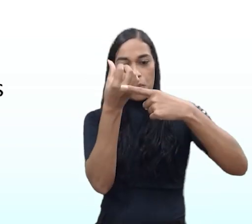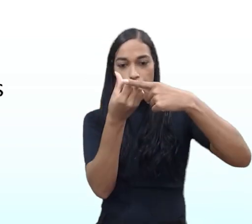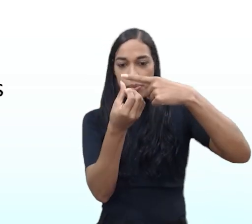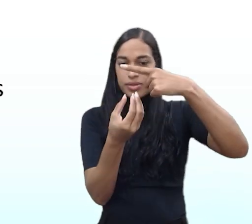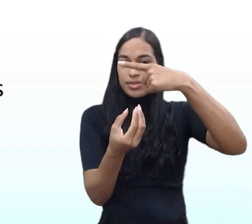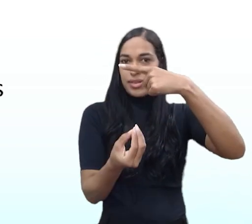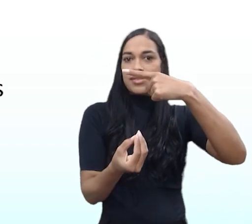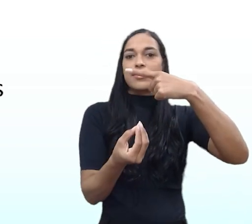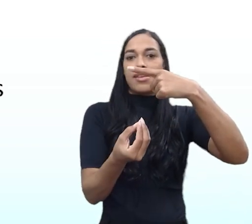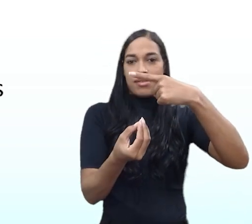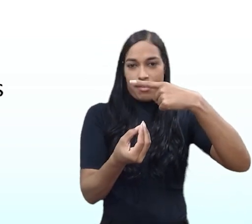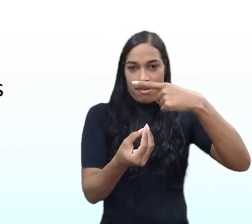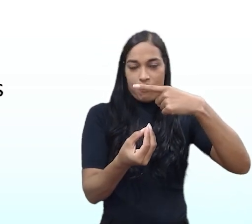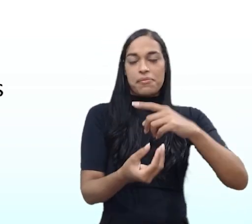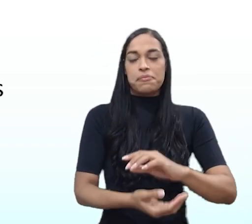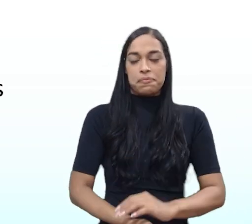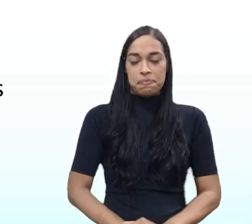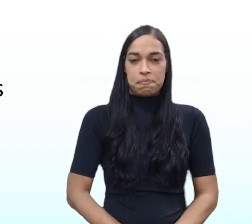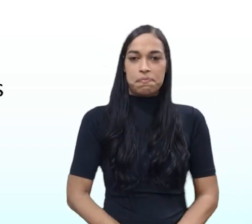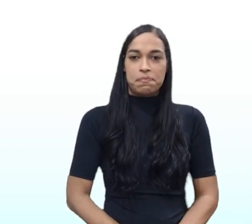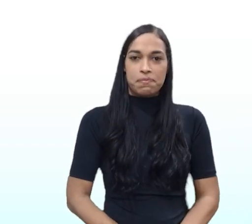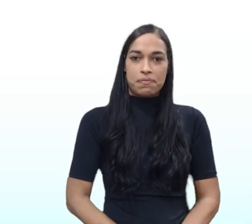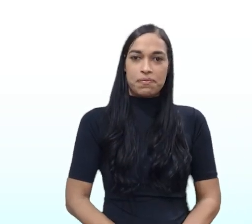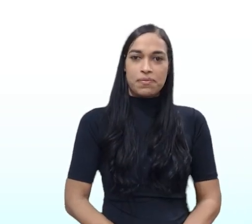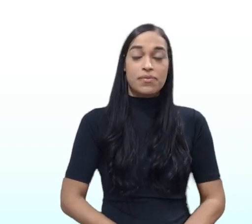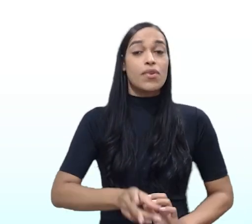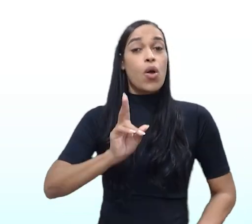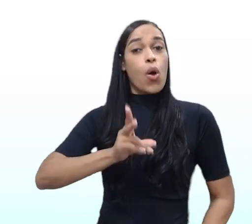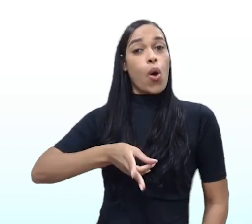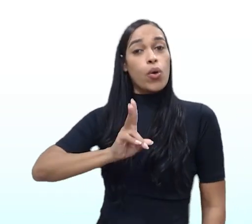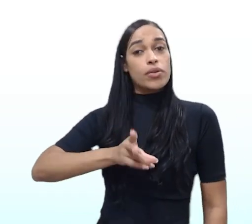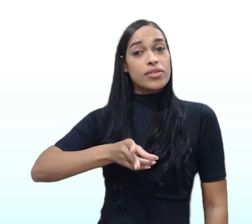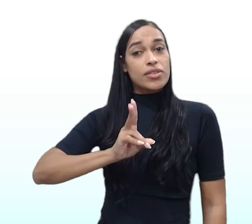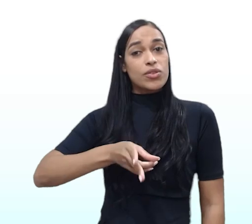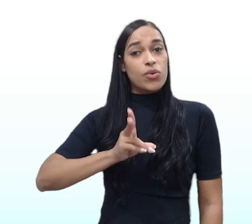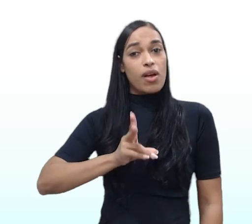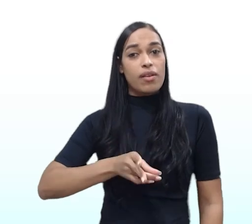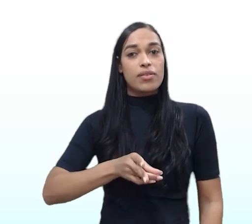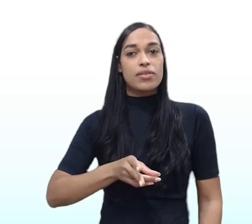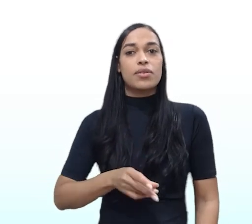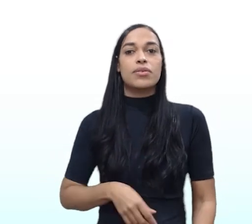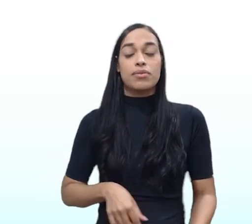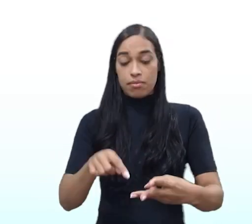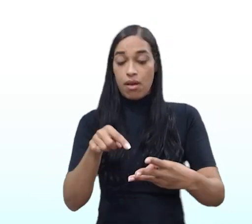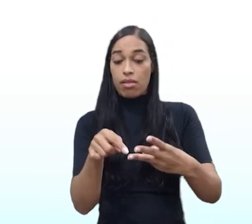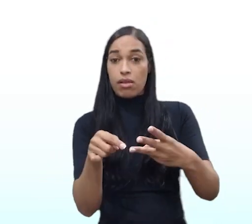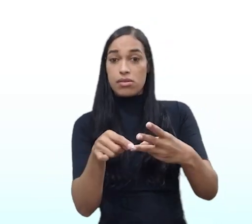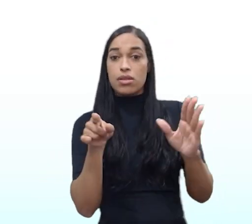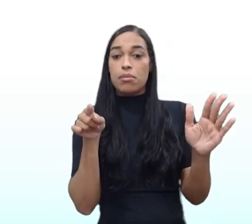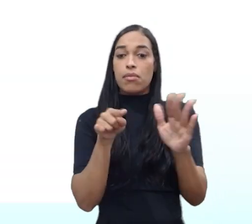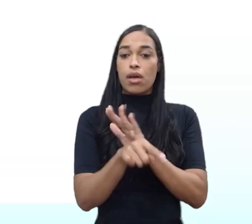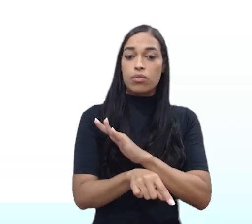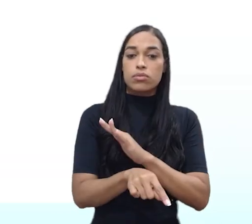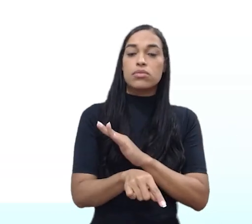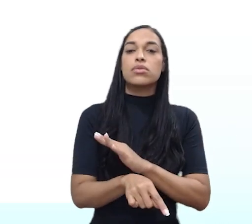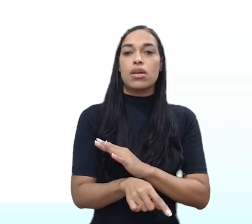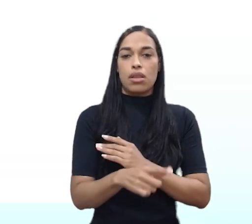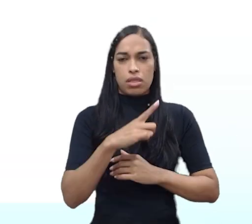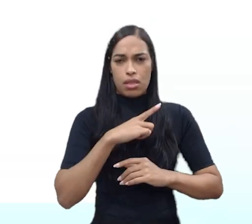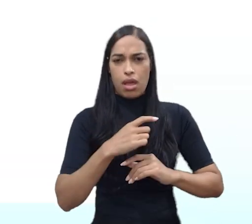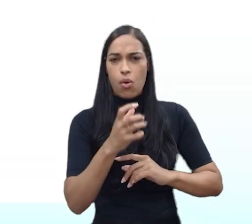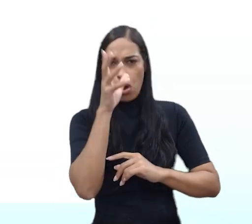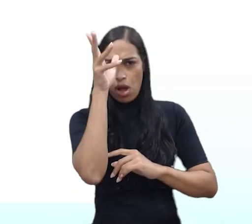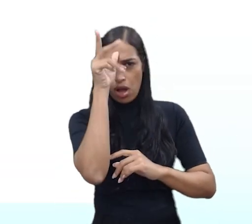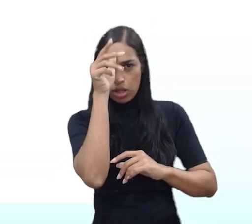tá bom? Ou 1 para 60. Na sequência, então, vamos para a questão 3. Um certo